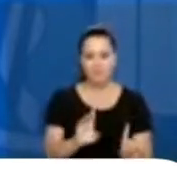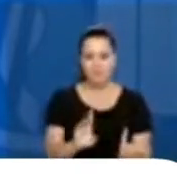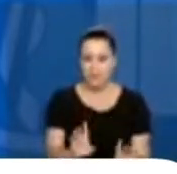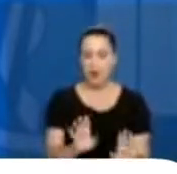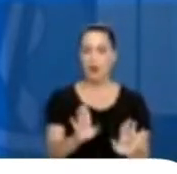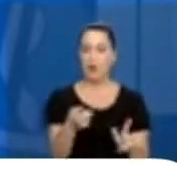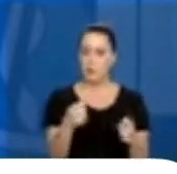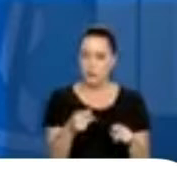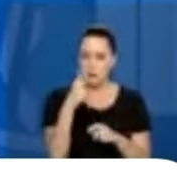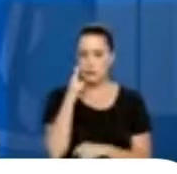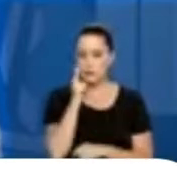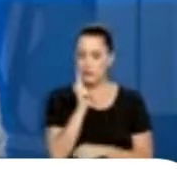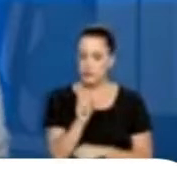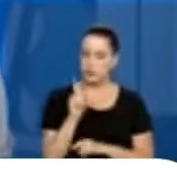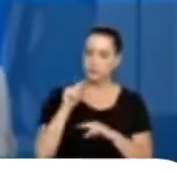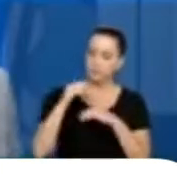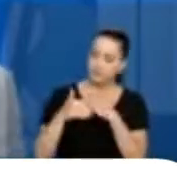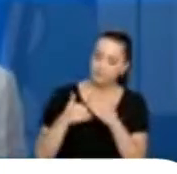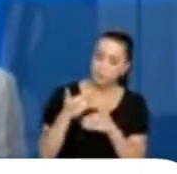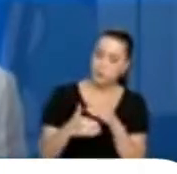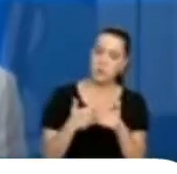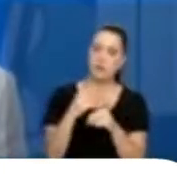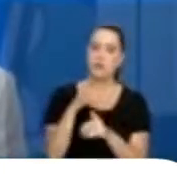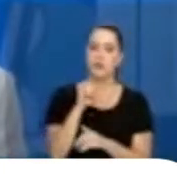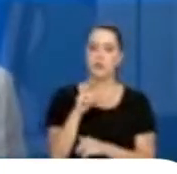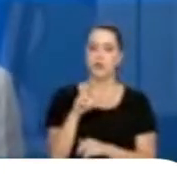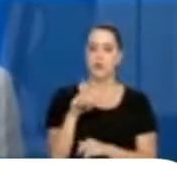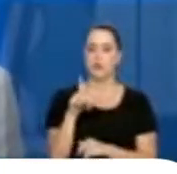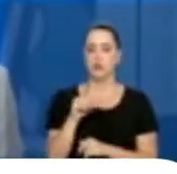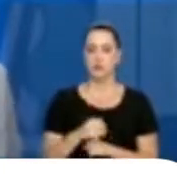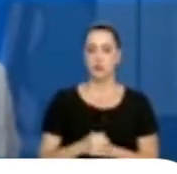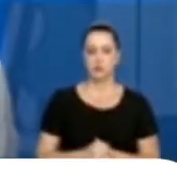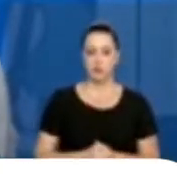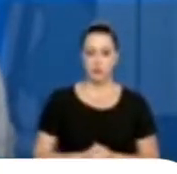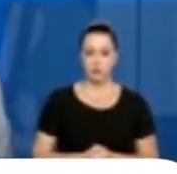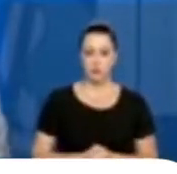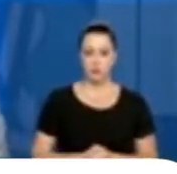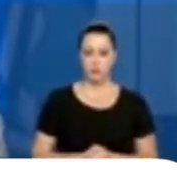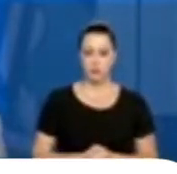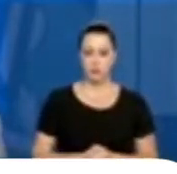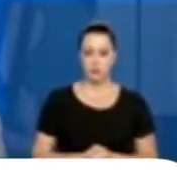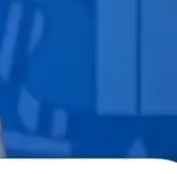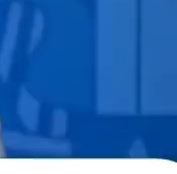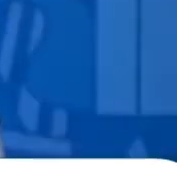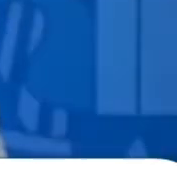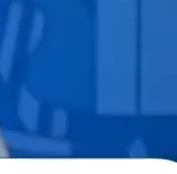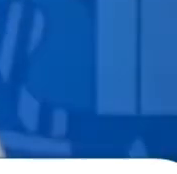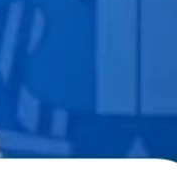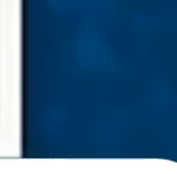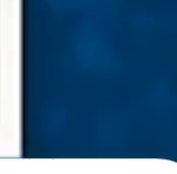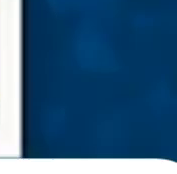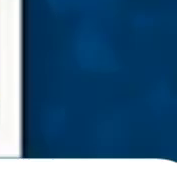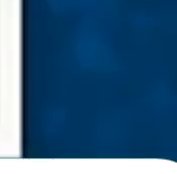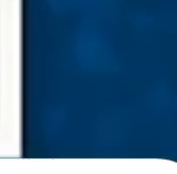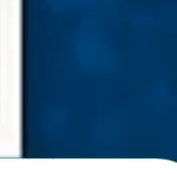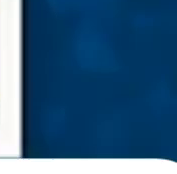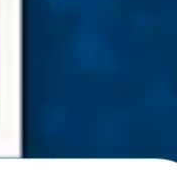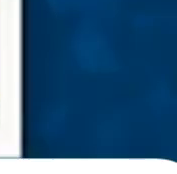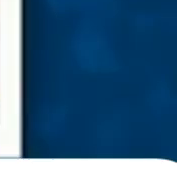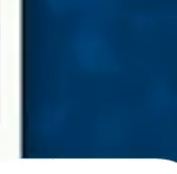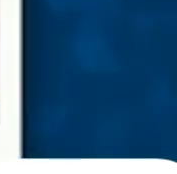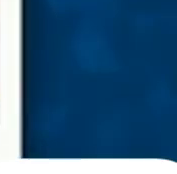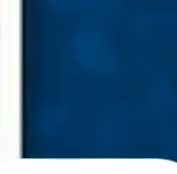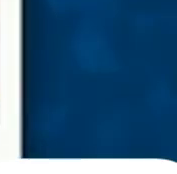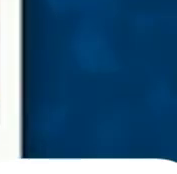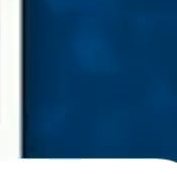serão processados para o Covid. Pode passar? E numa parceria muito antiga com a